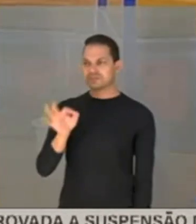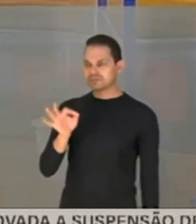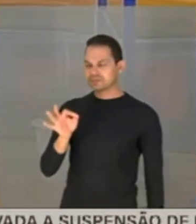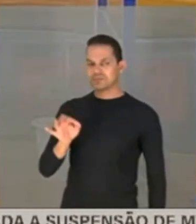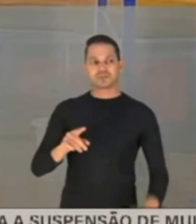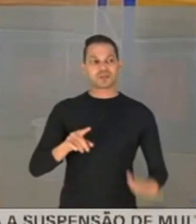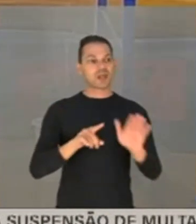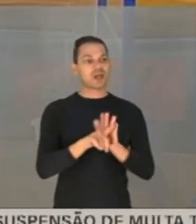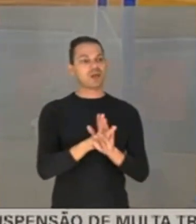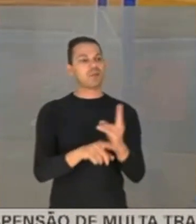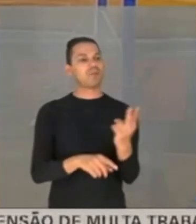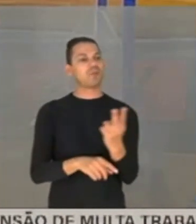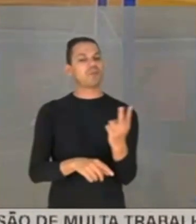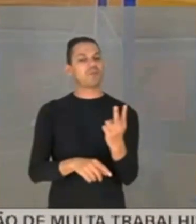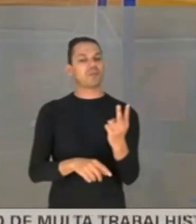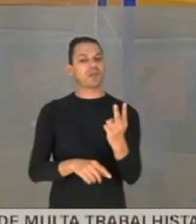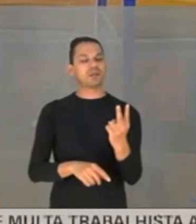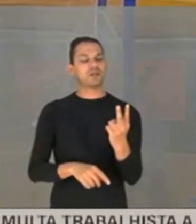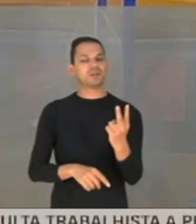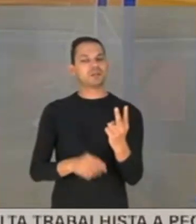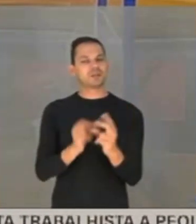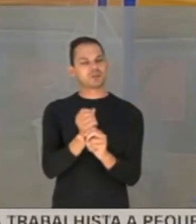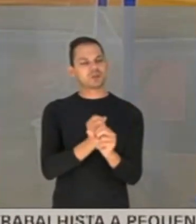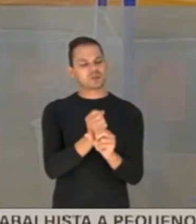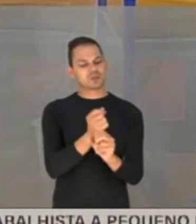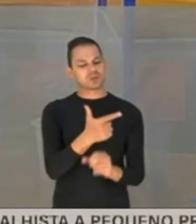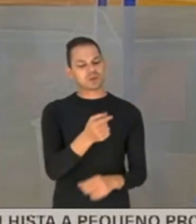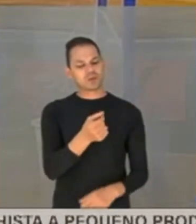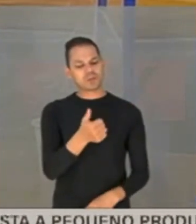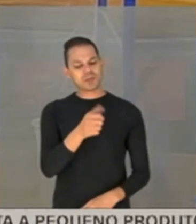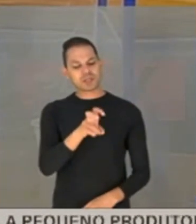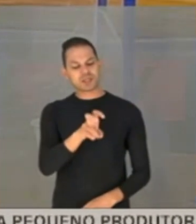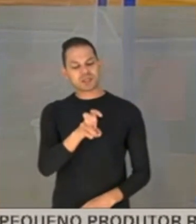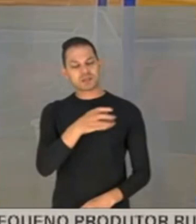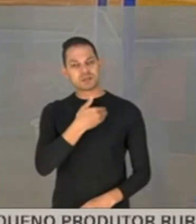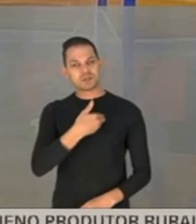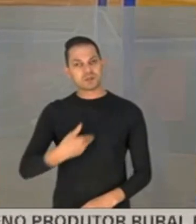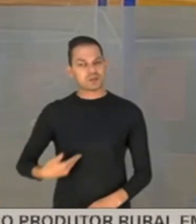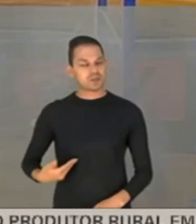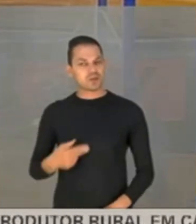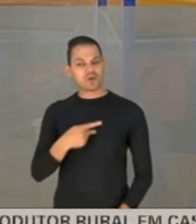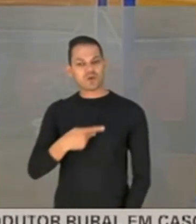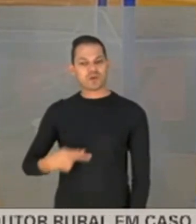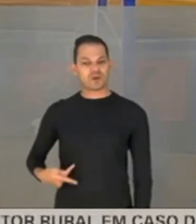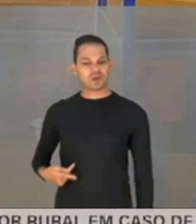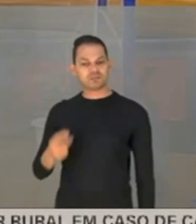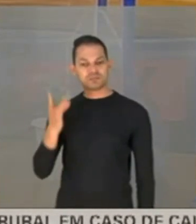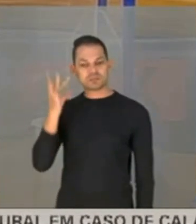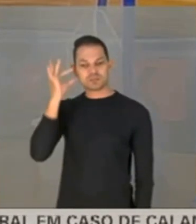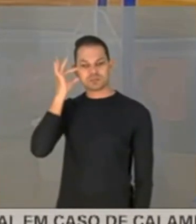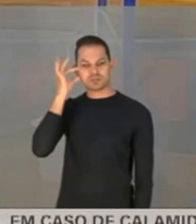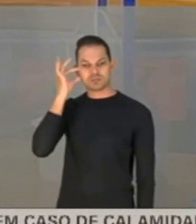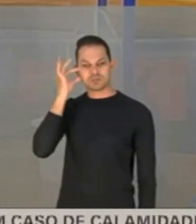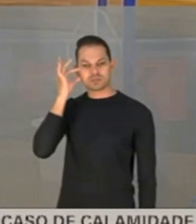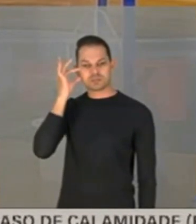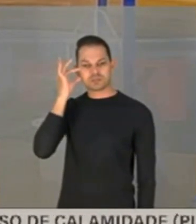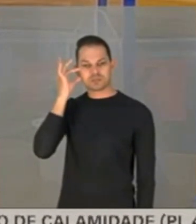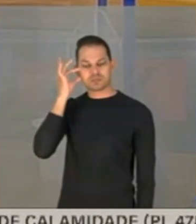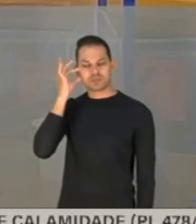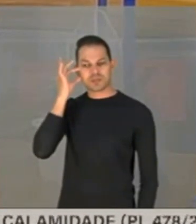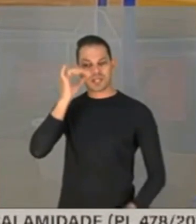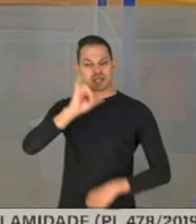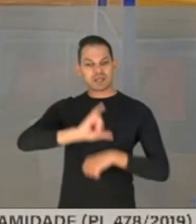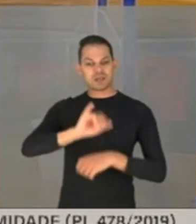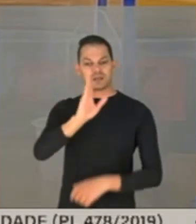dois. Nós podemos dizer que em 2015, no governo da presidente Dilma, a